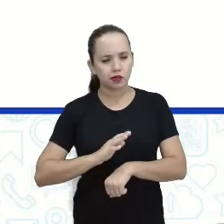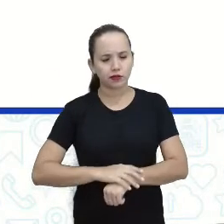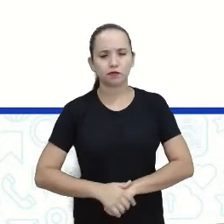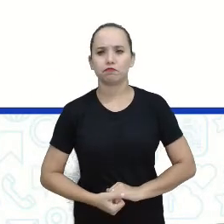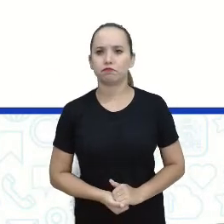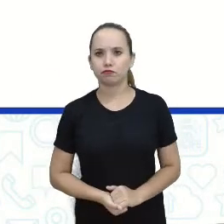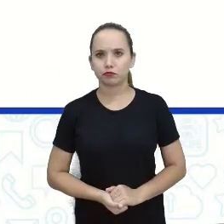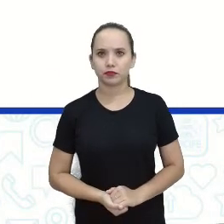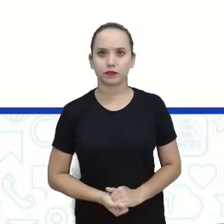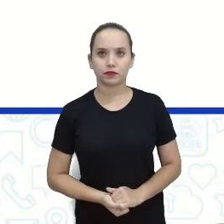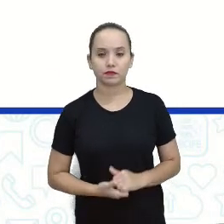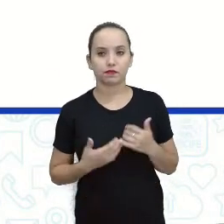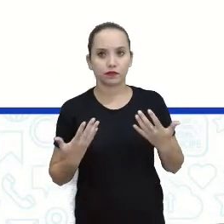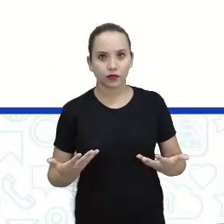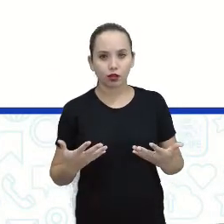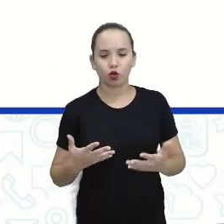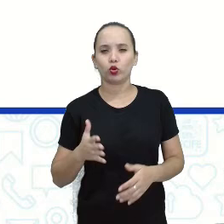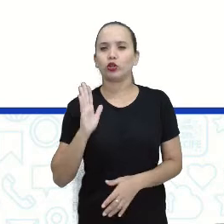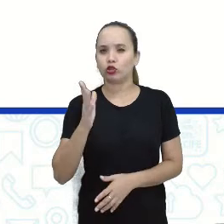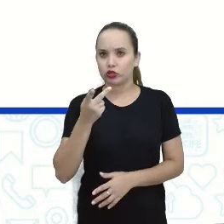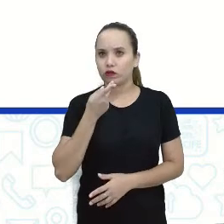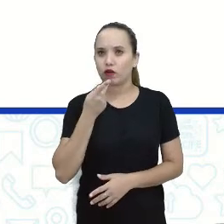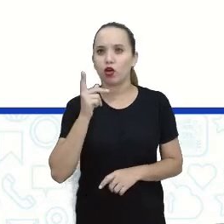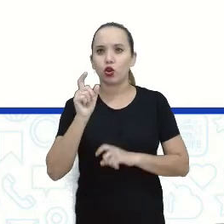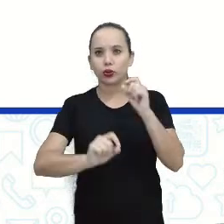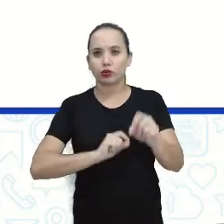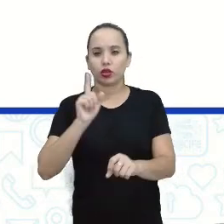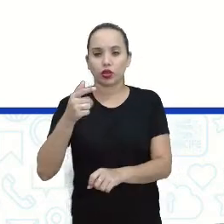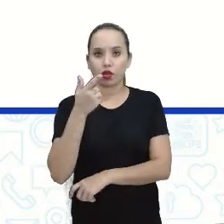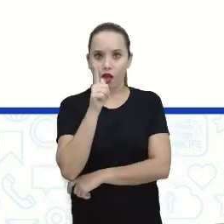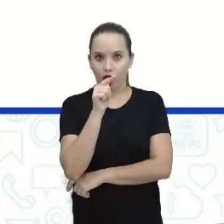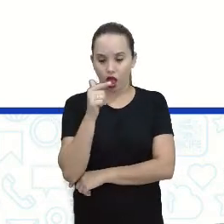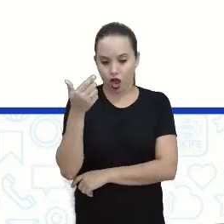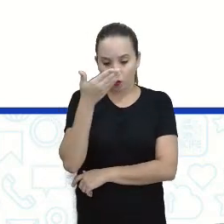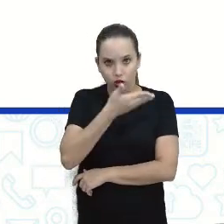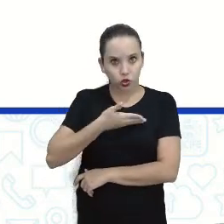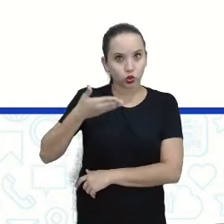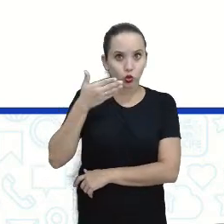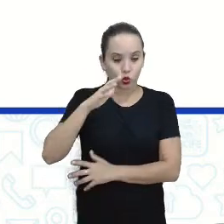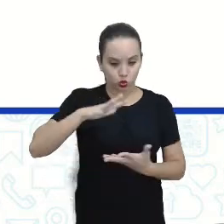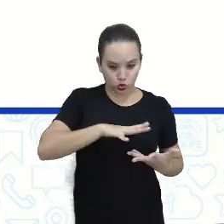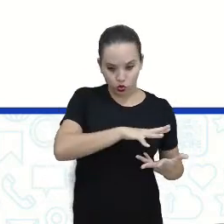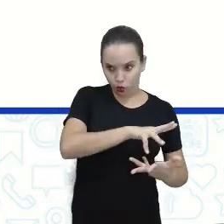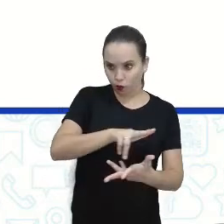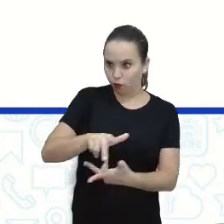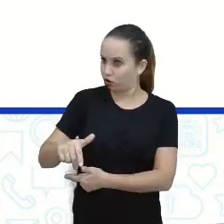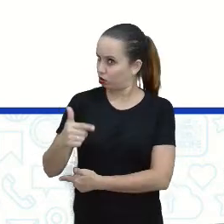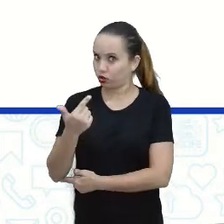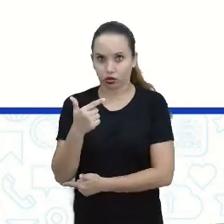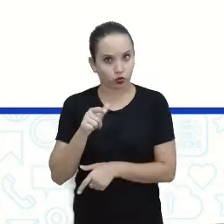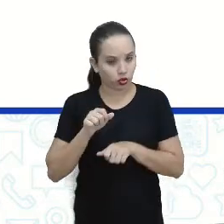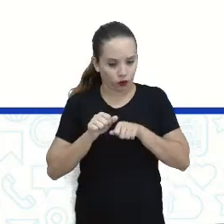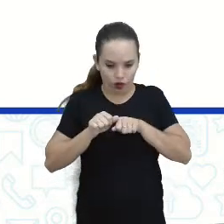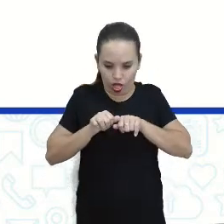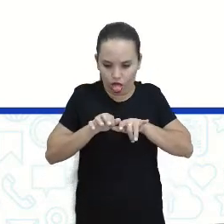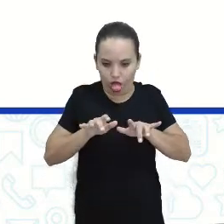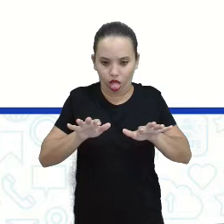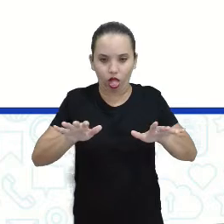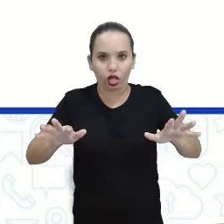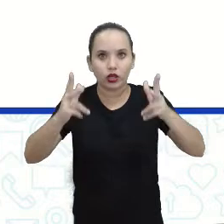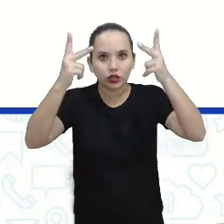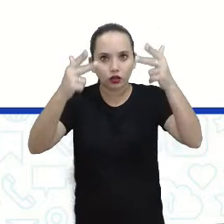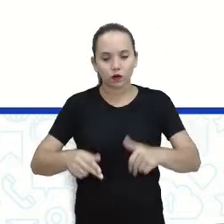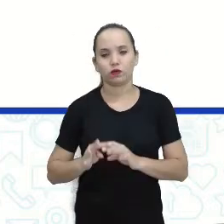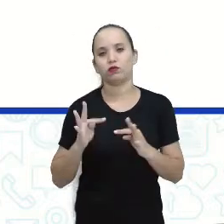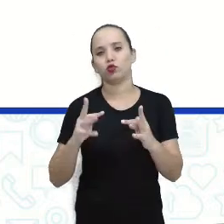coisa. Então, como eu falei para vocês, a água doce no planeta, ela não tem uma distribuição igual, né?